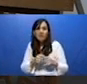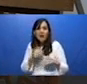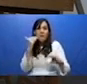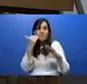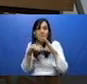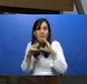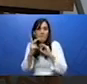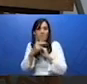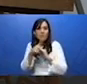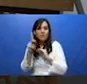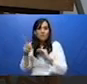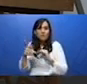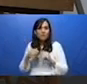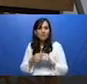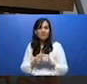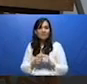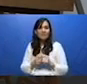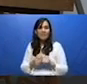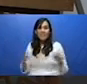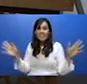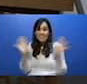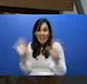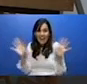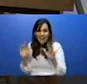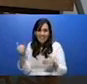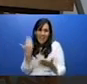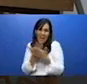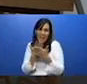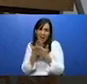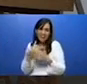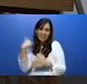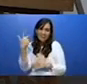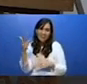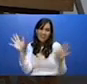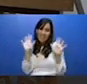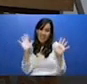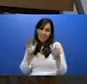ó, até a próxima aula. Tchau!